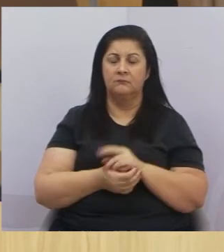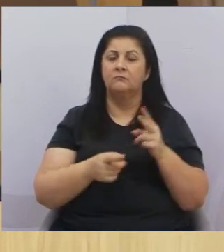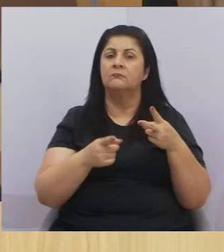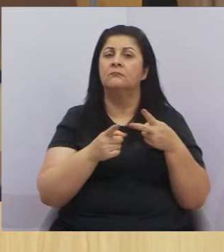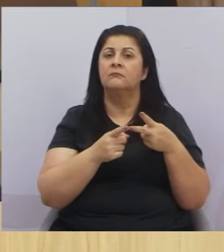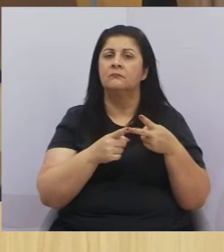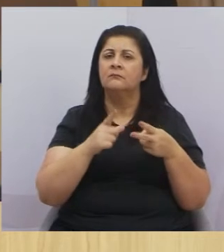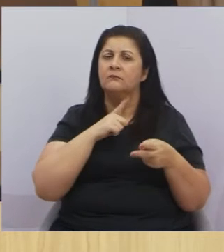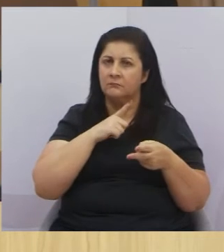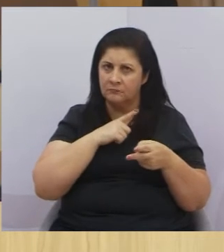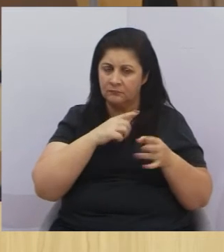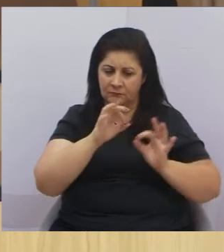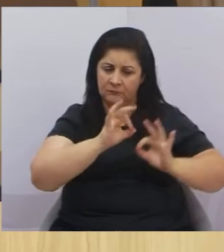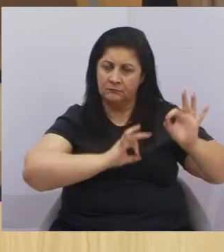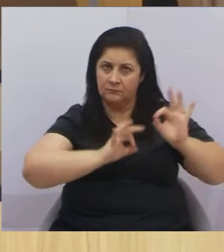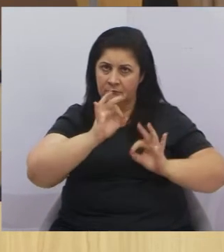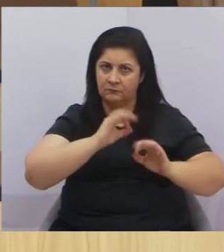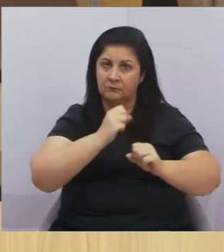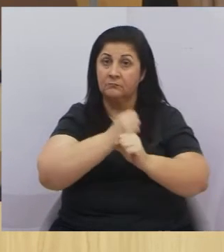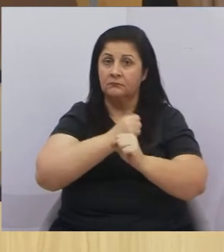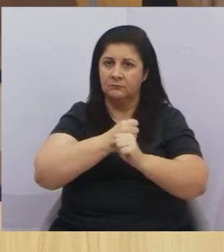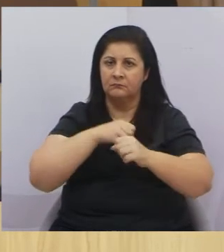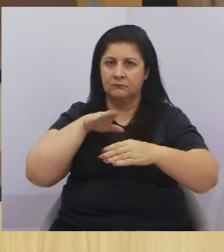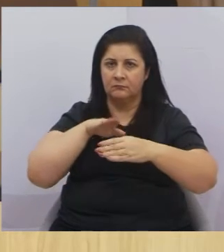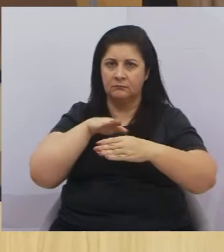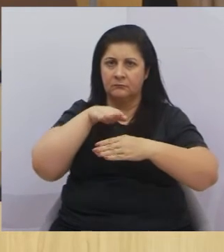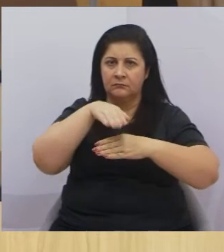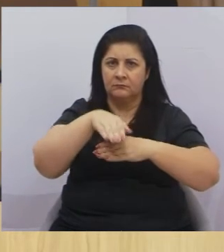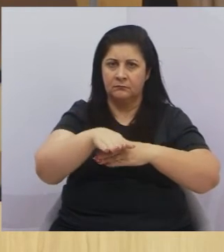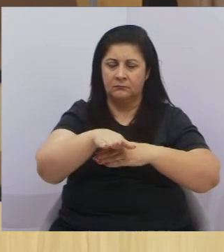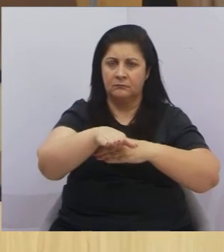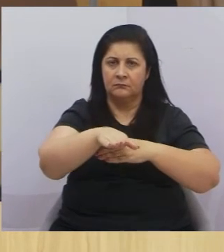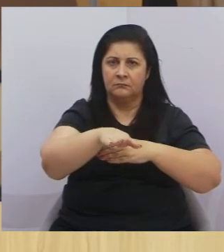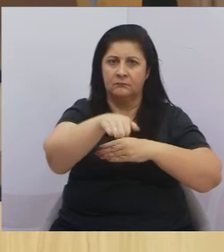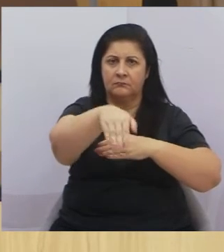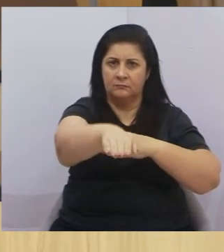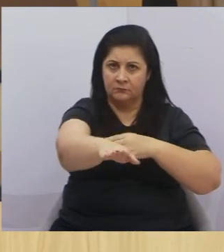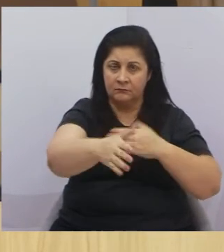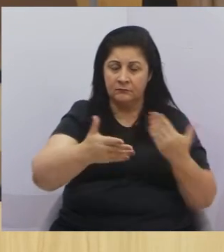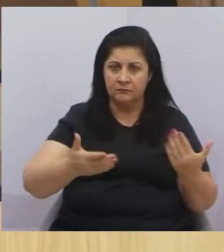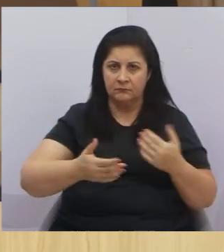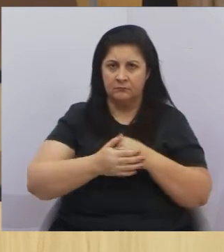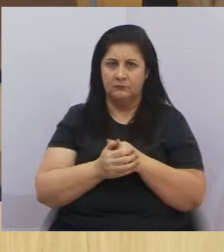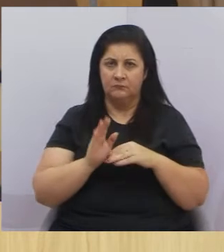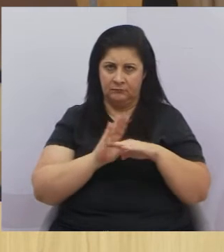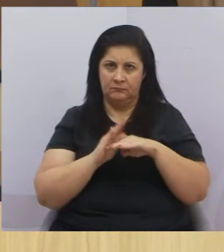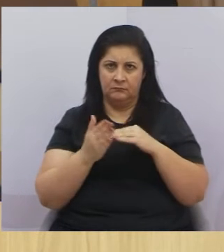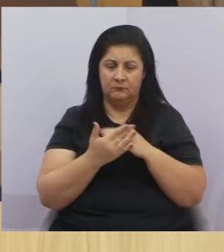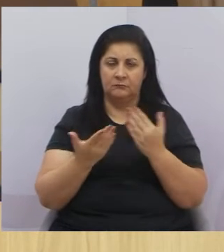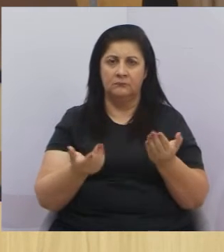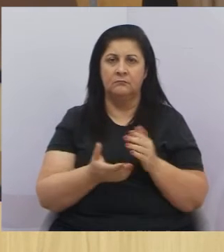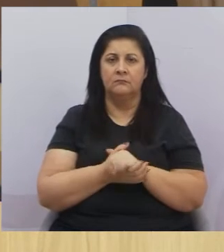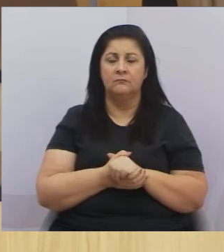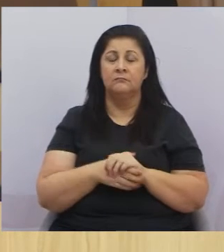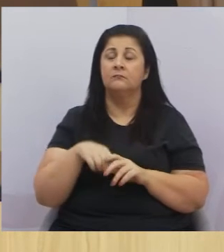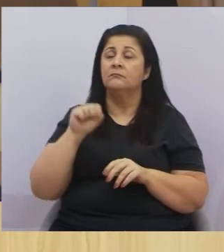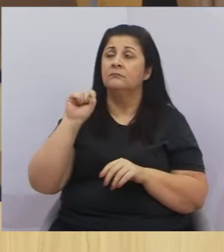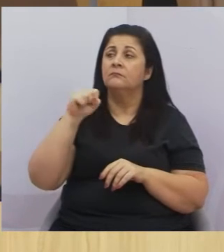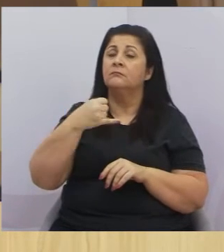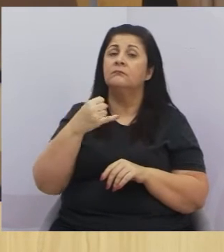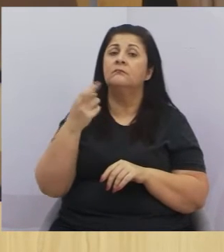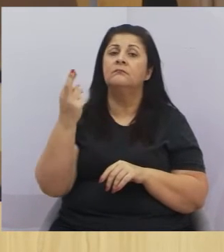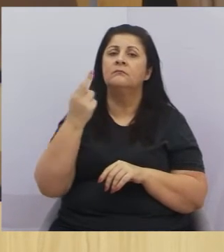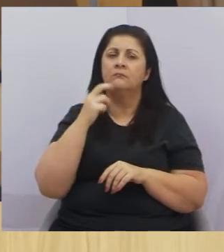Existe algum projeto para a construção de lombadas no conjunto 1º de Maio? Em caso positivo,